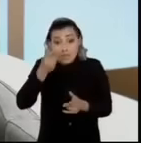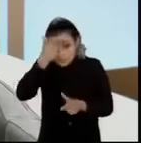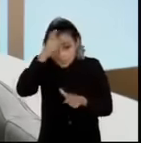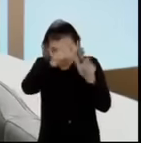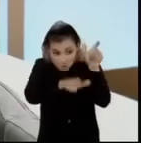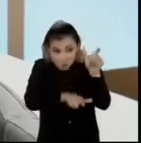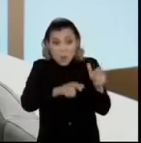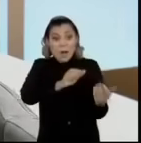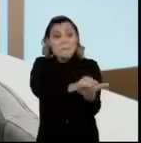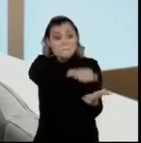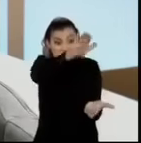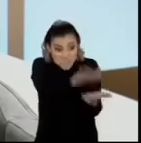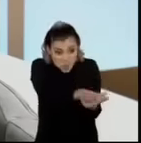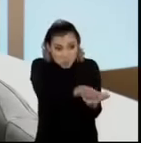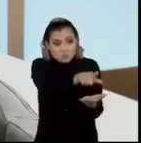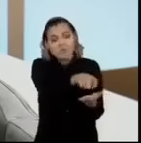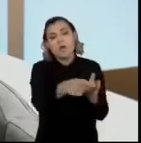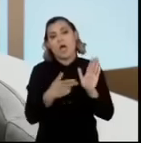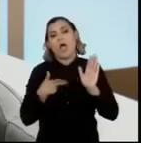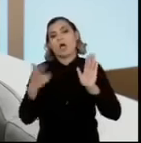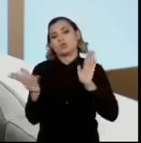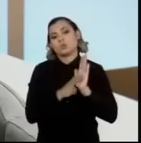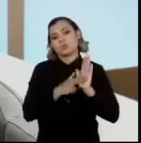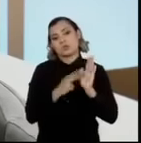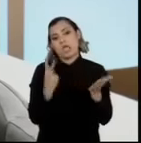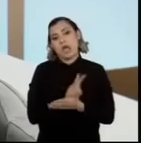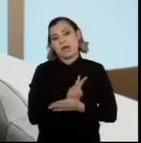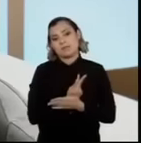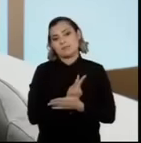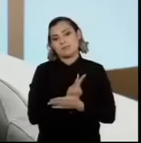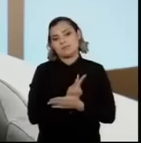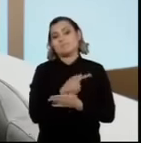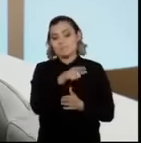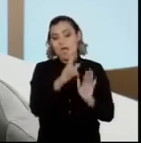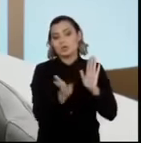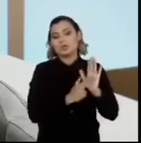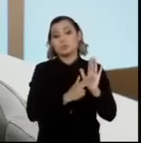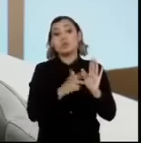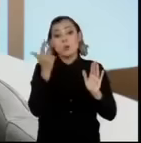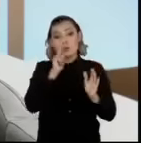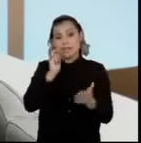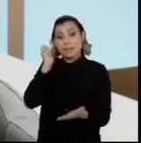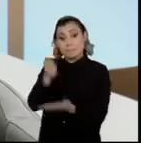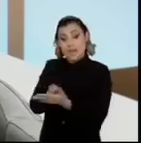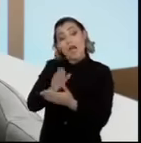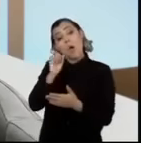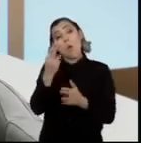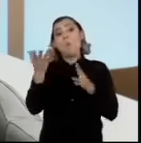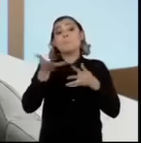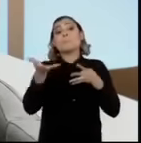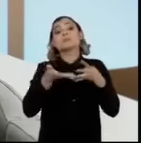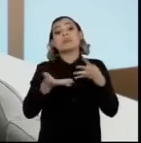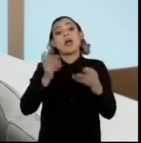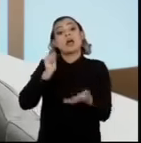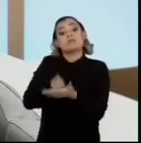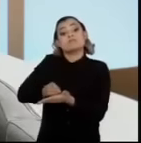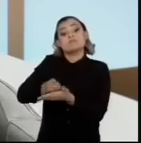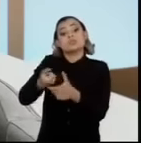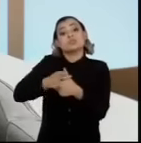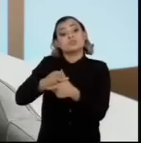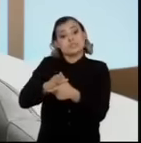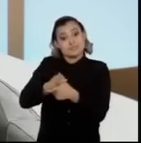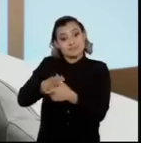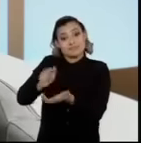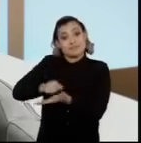autuado, eventualmente, confesse que de fato praticou, pague ou parcele o seu débito, adote as